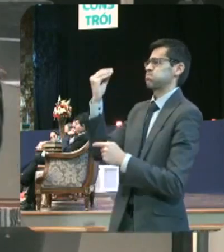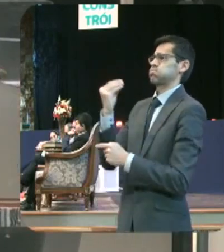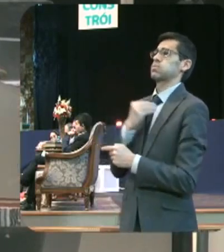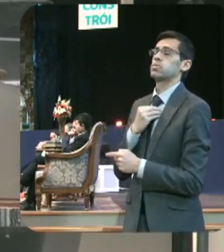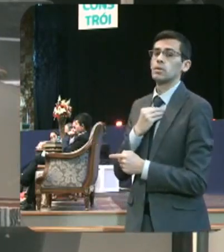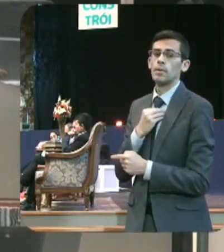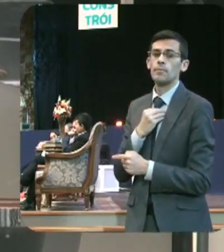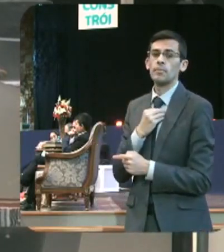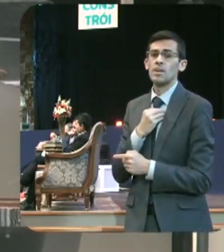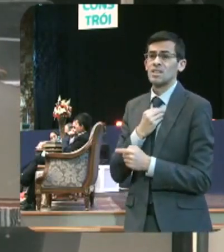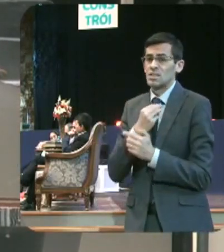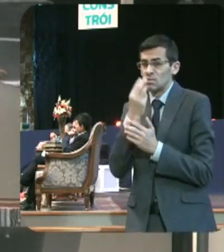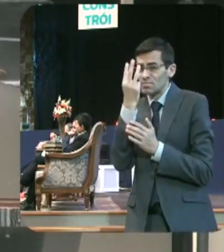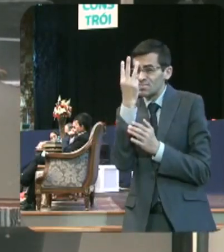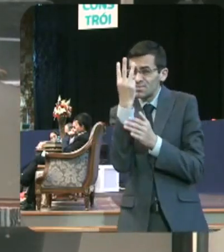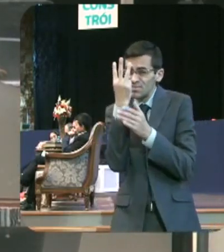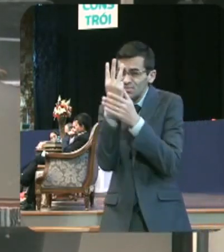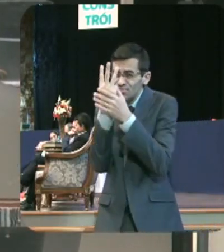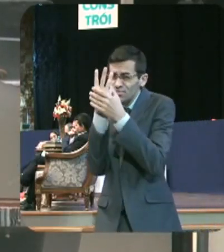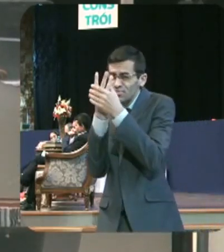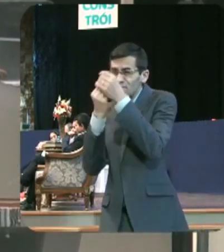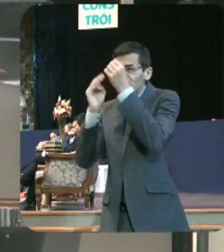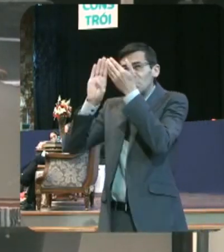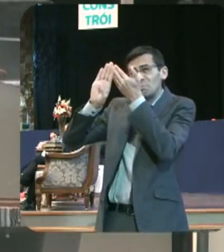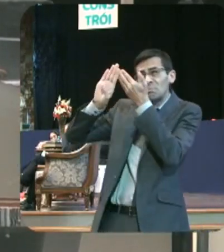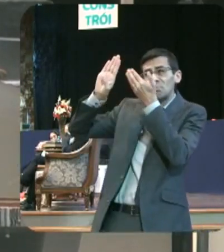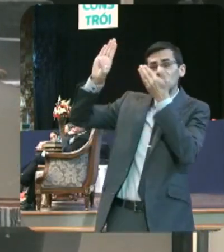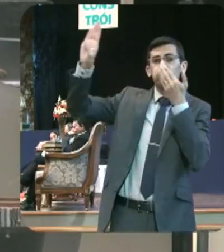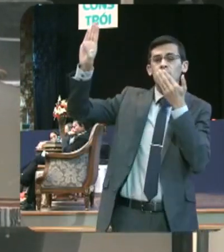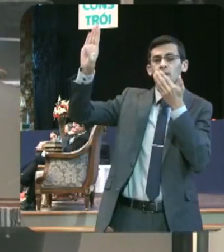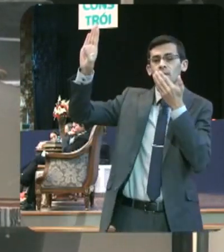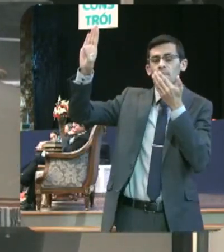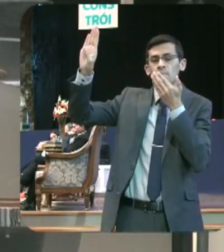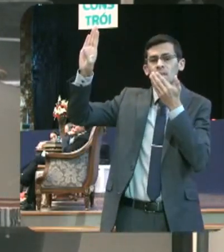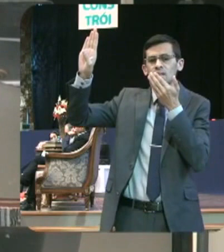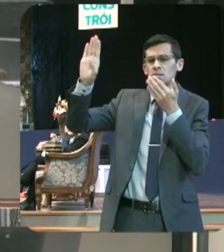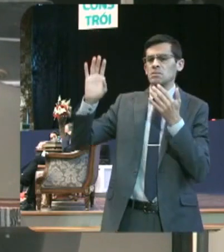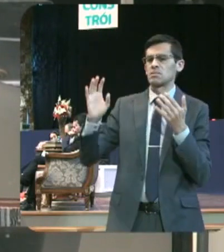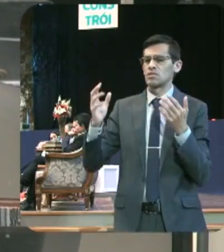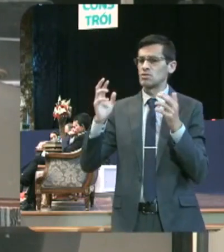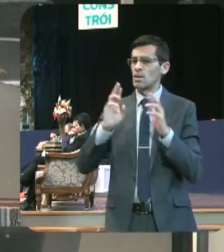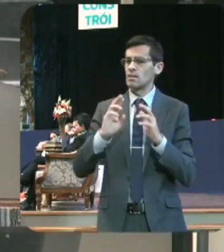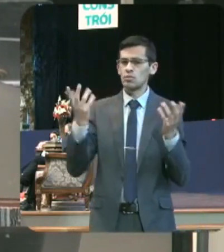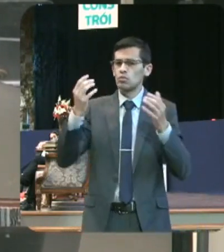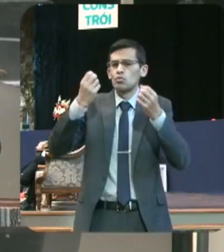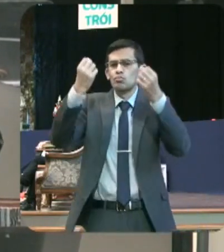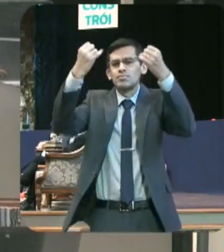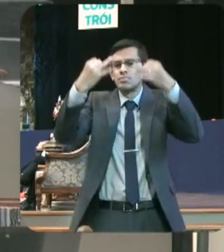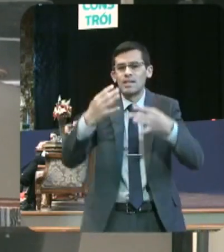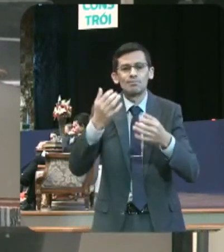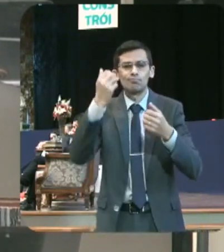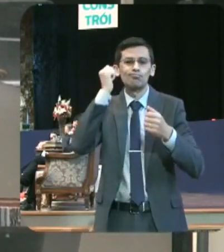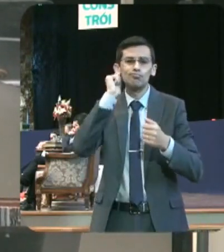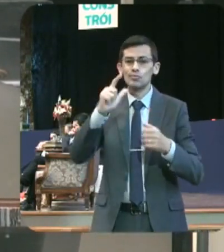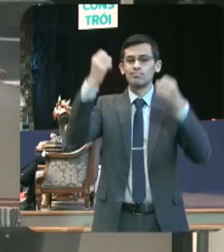né? A trindade se separou ali, foi um negócio tremendo, não dá nem para